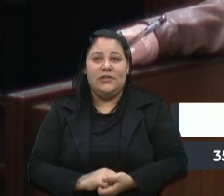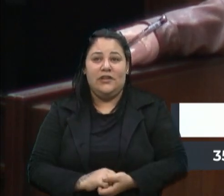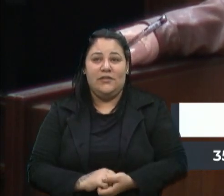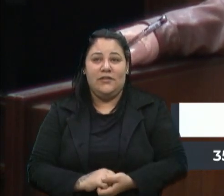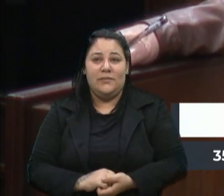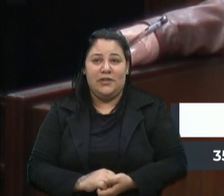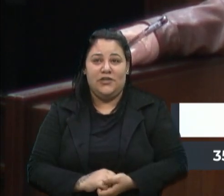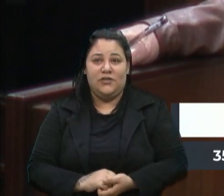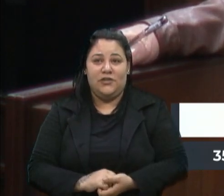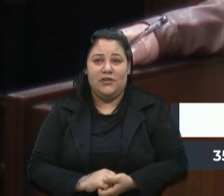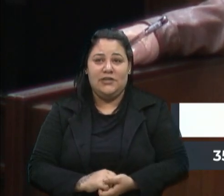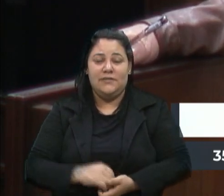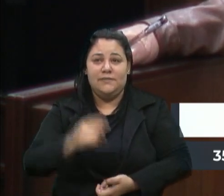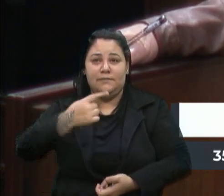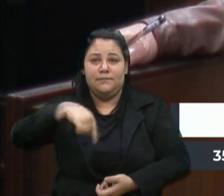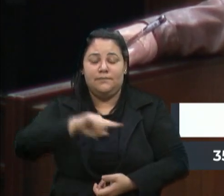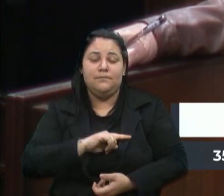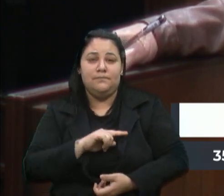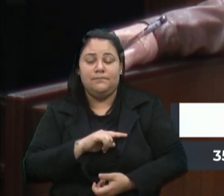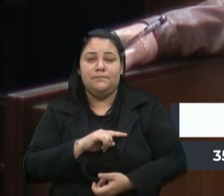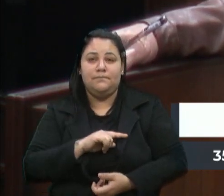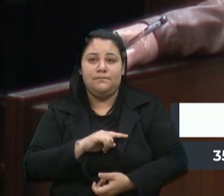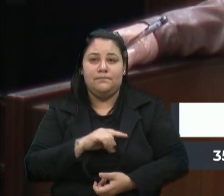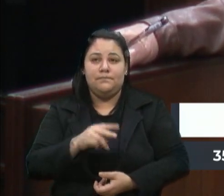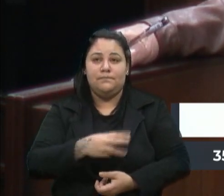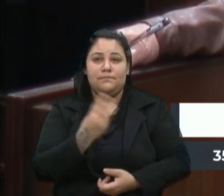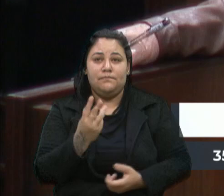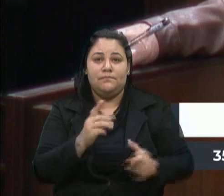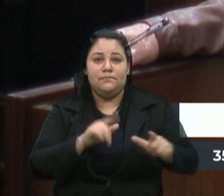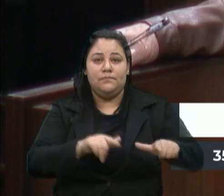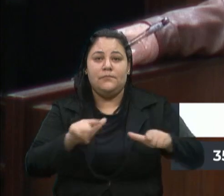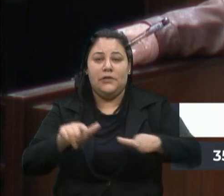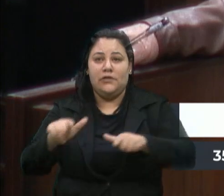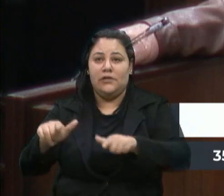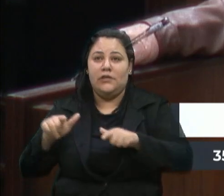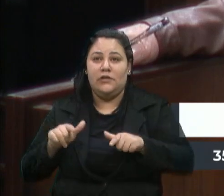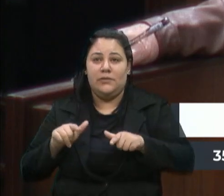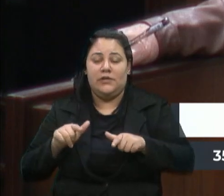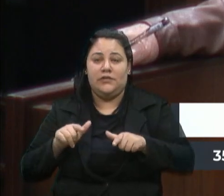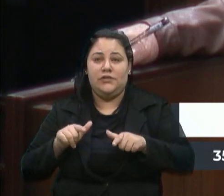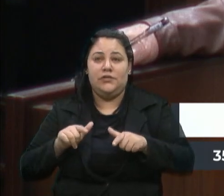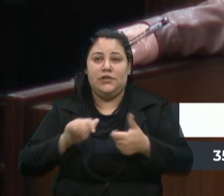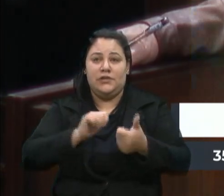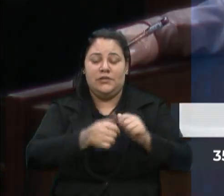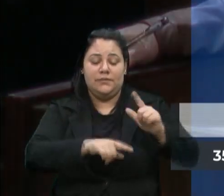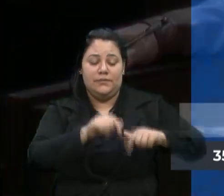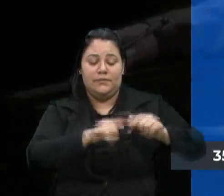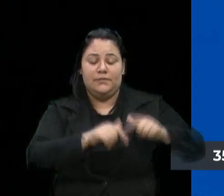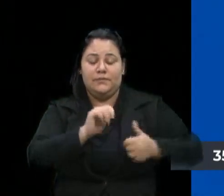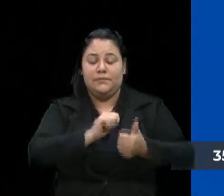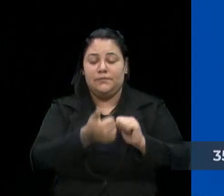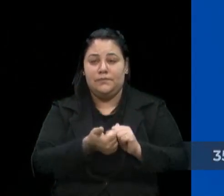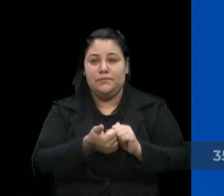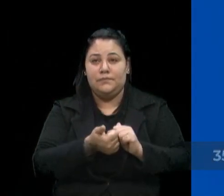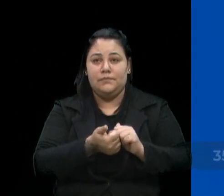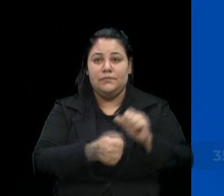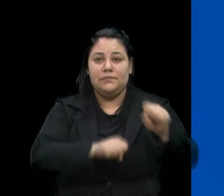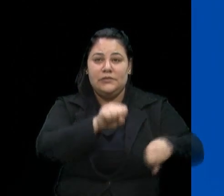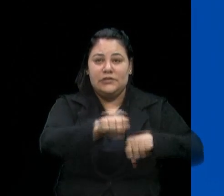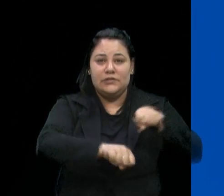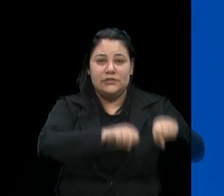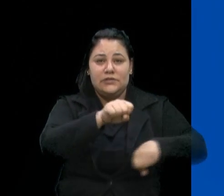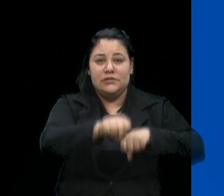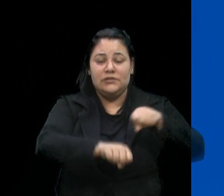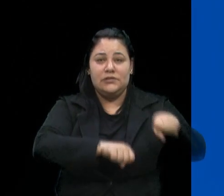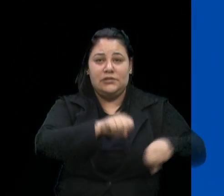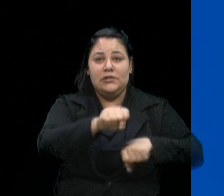Terceira Légua, como belas paisagens, local propício para atividades esportivas, seja para ciclistas ou quem